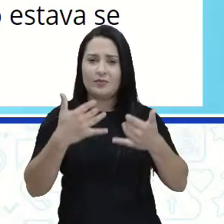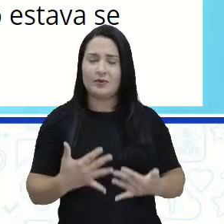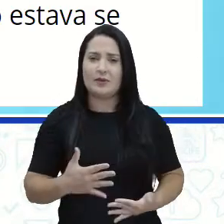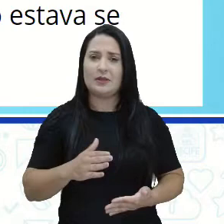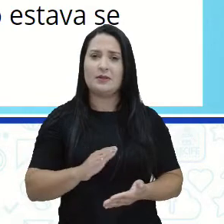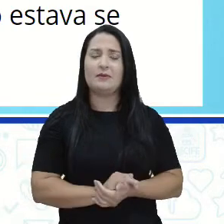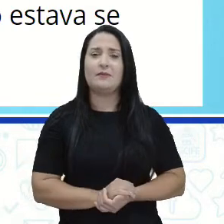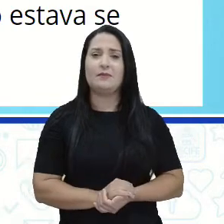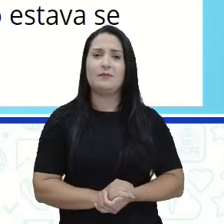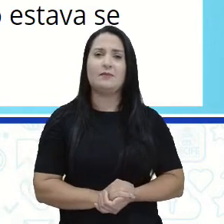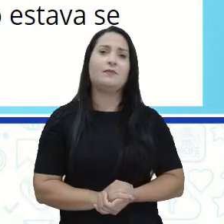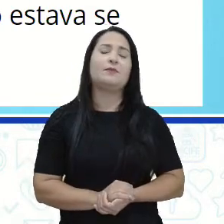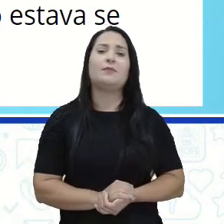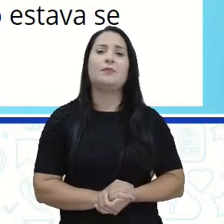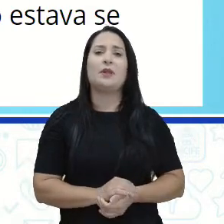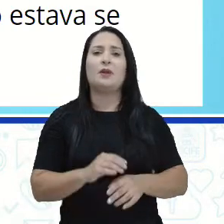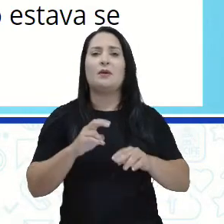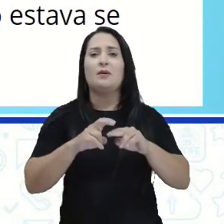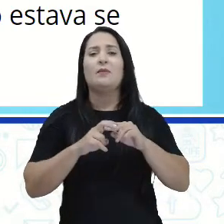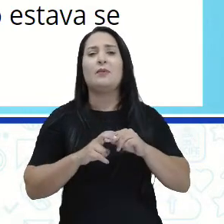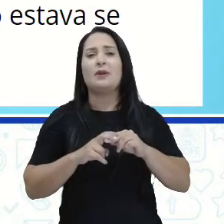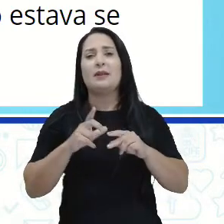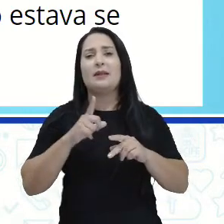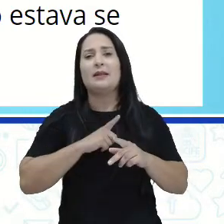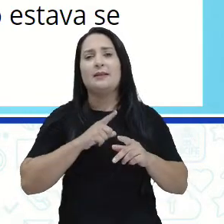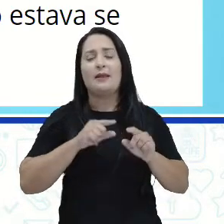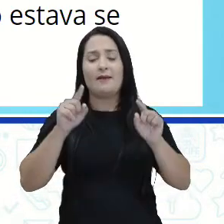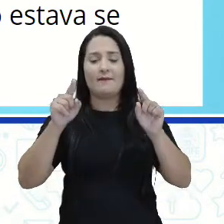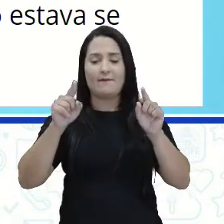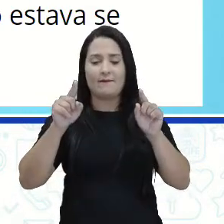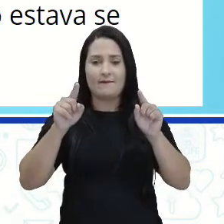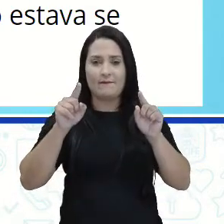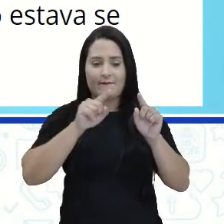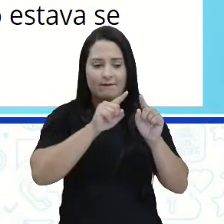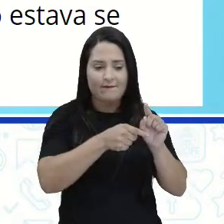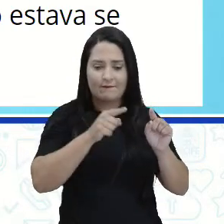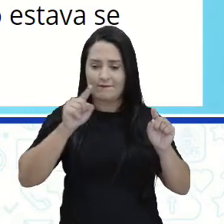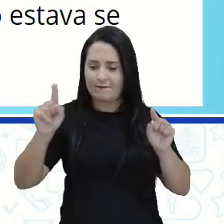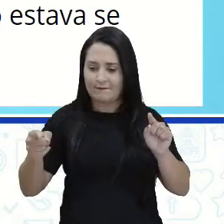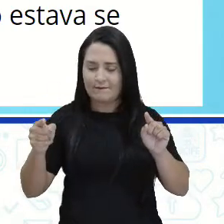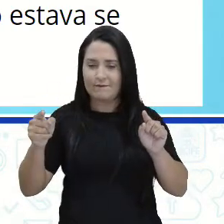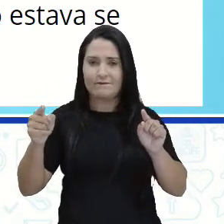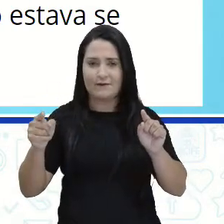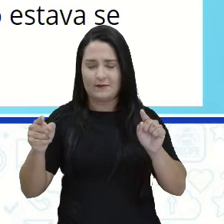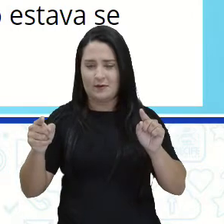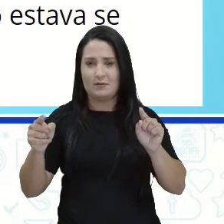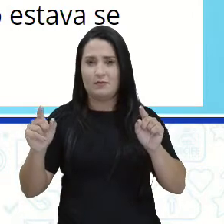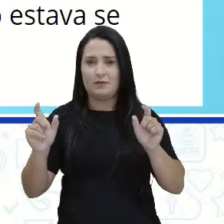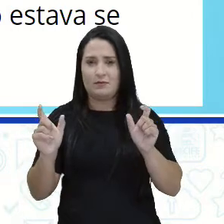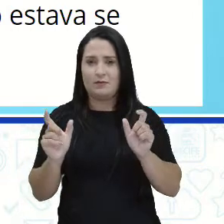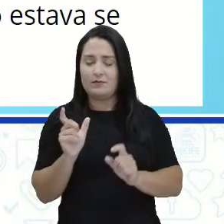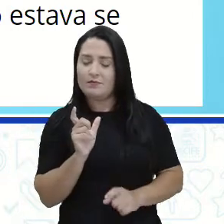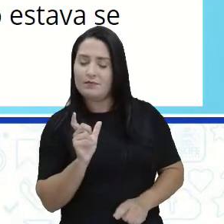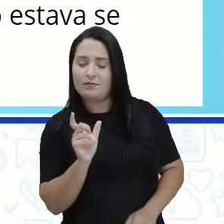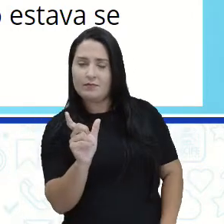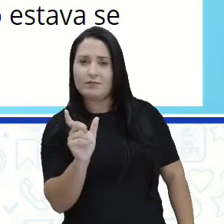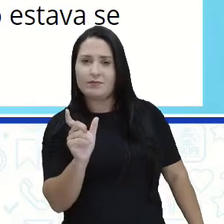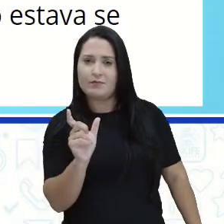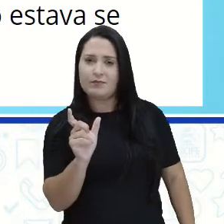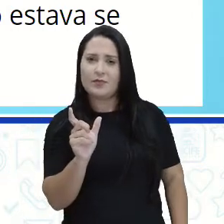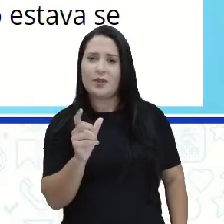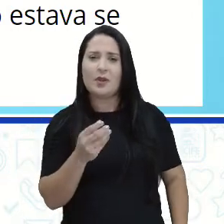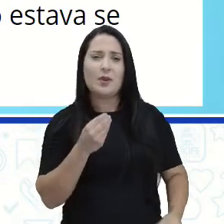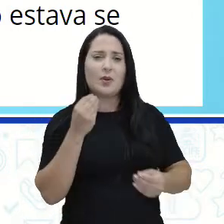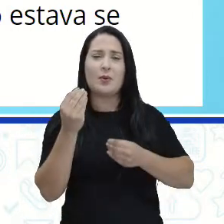seguinte. Então, ó, por isso elas aparecem entre vírgulas, porque ali é como se fosse